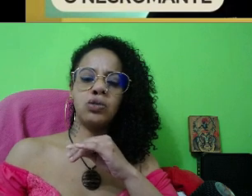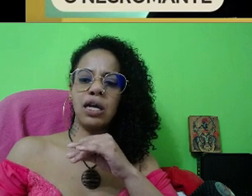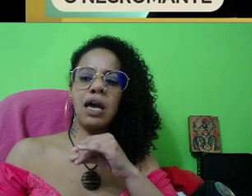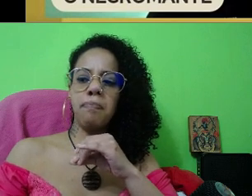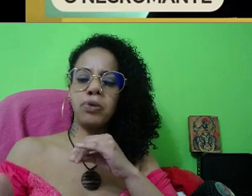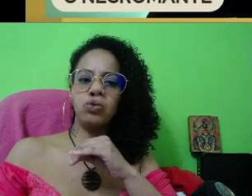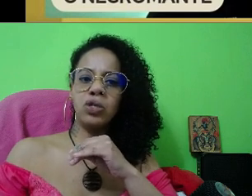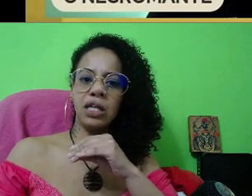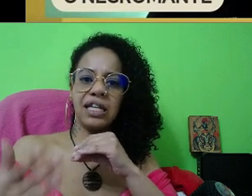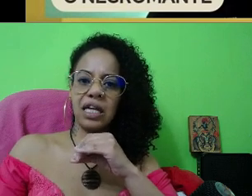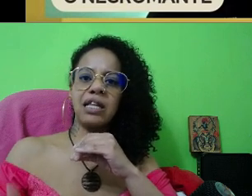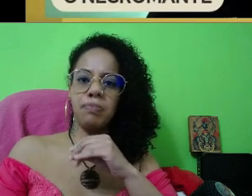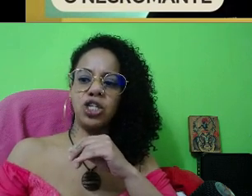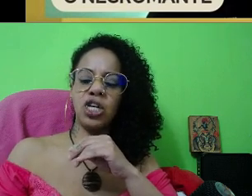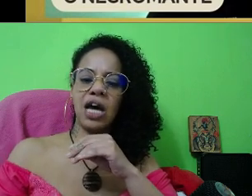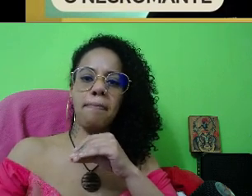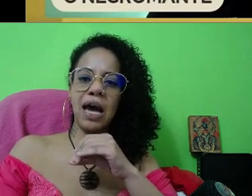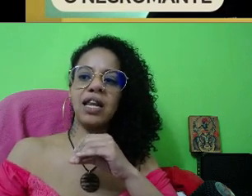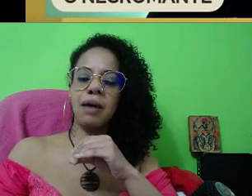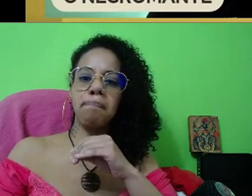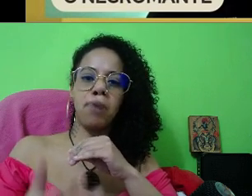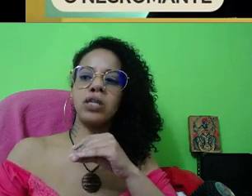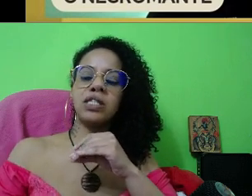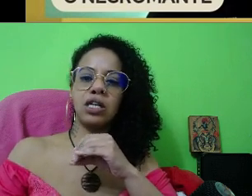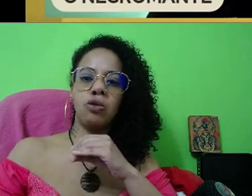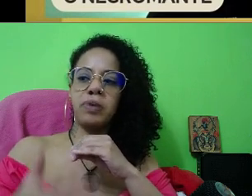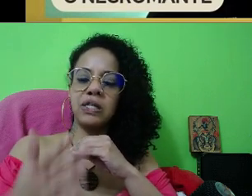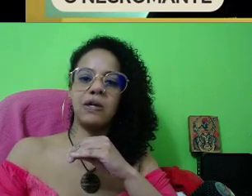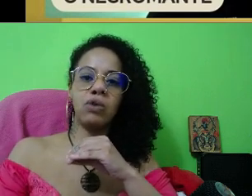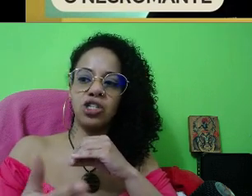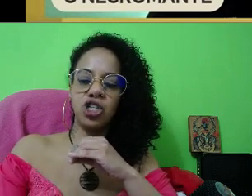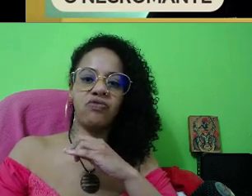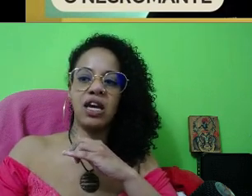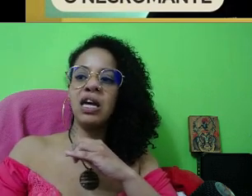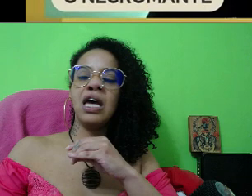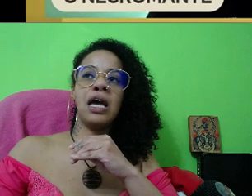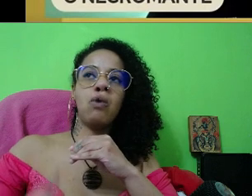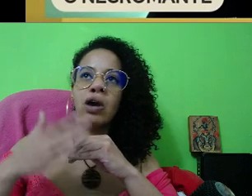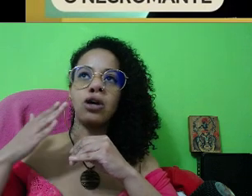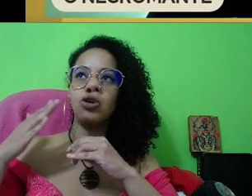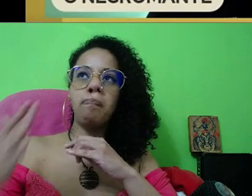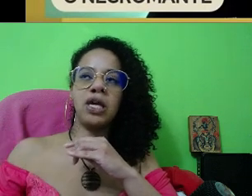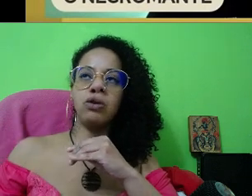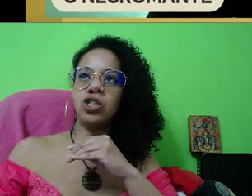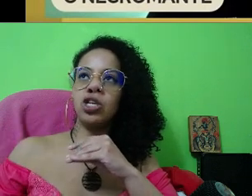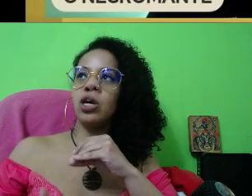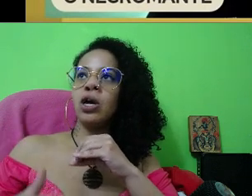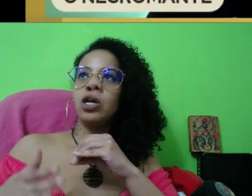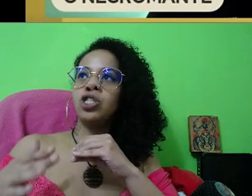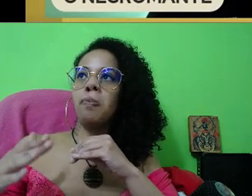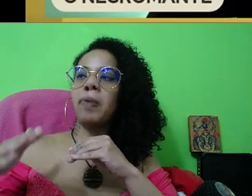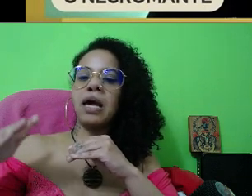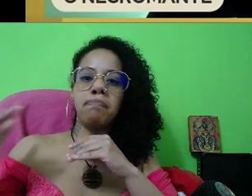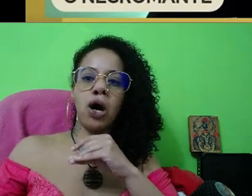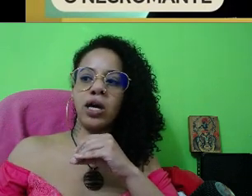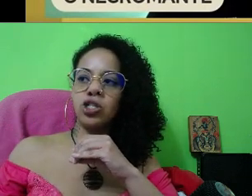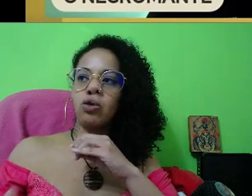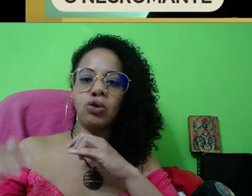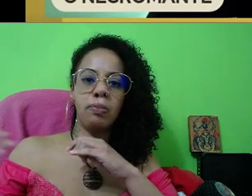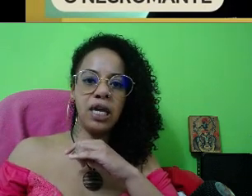Isso aí reproduz exatamente a merda bosta de opressão que a gente vê em qualquer grupinho de